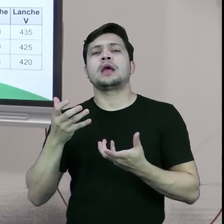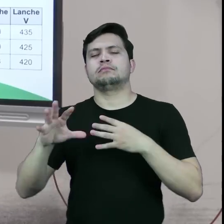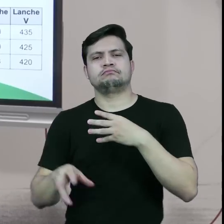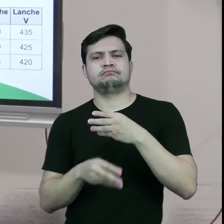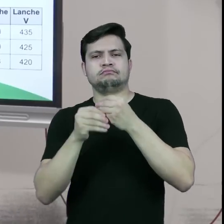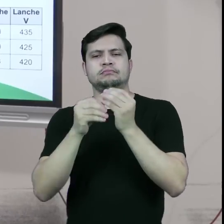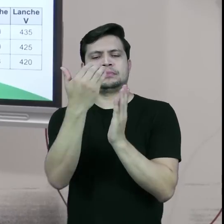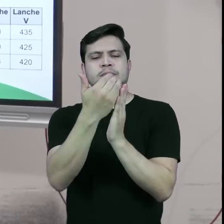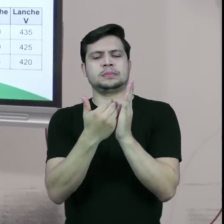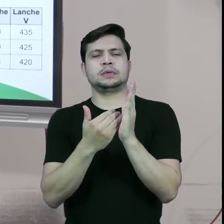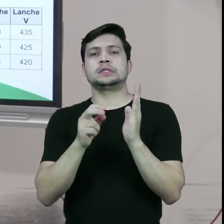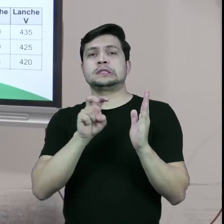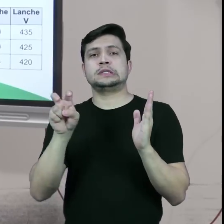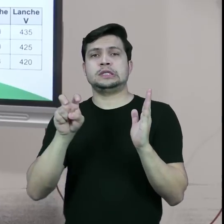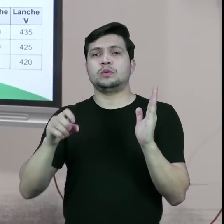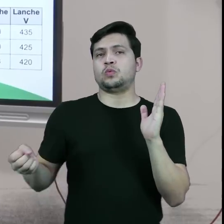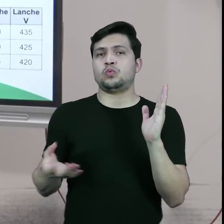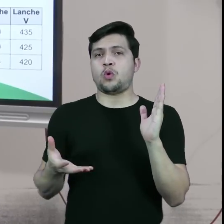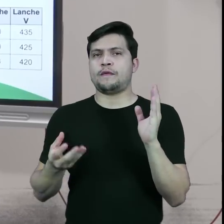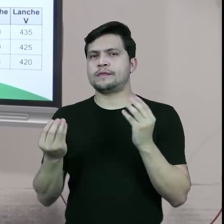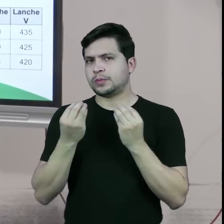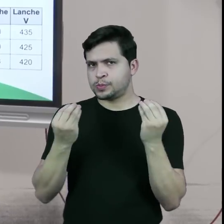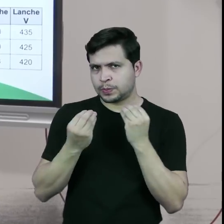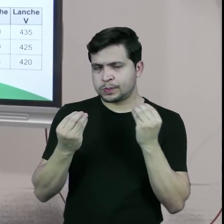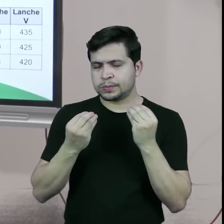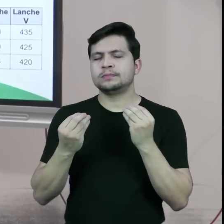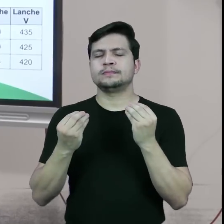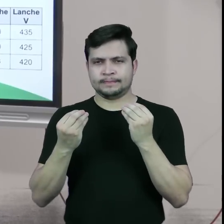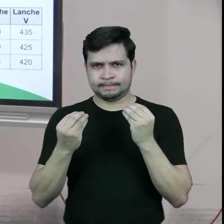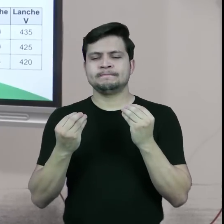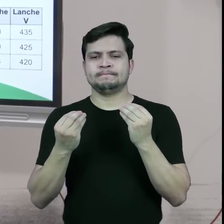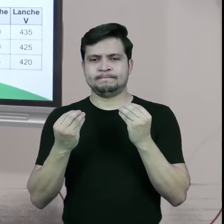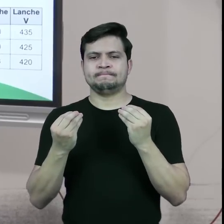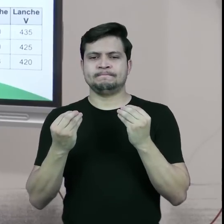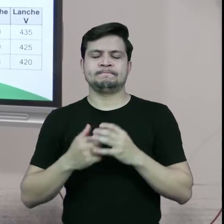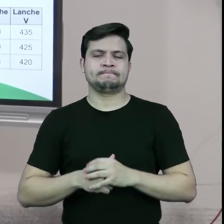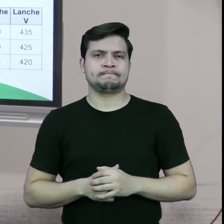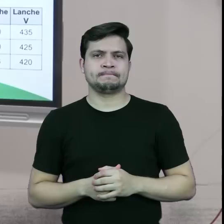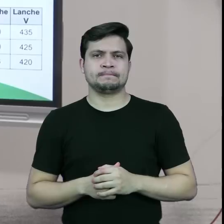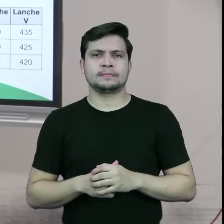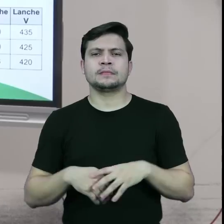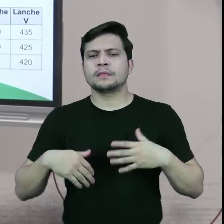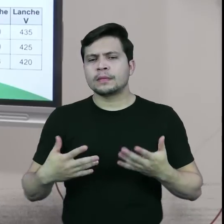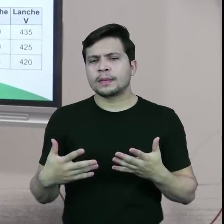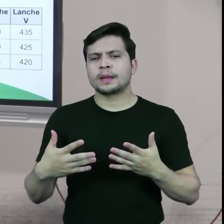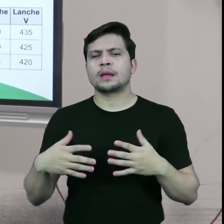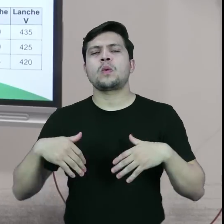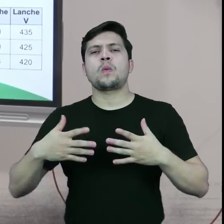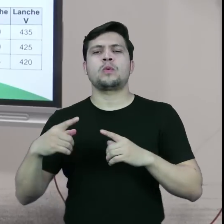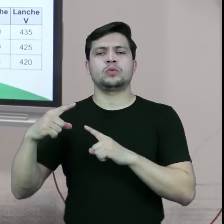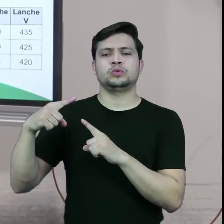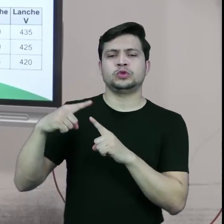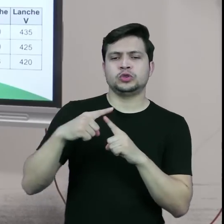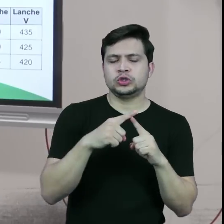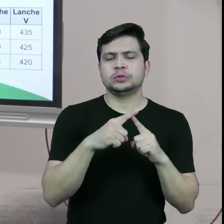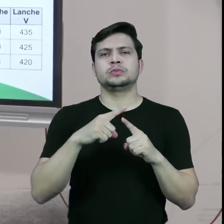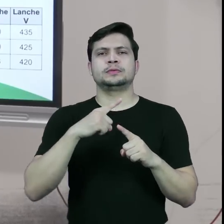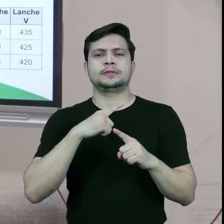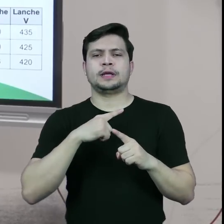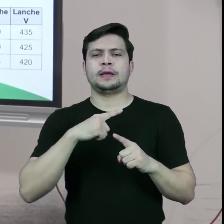Vejam que a gente usou a nossa fórmula, só que eu não preciso fazer essa soma, dividir por 5 para encontrar a média. Não